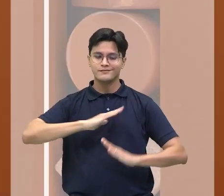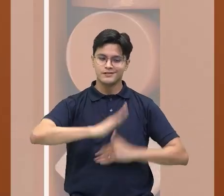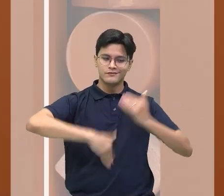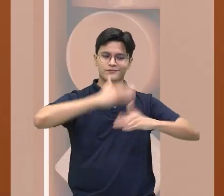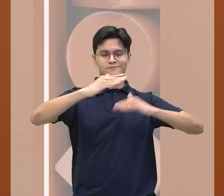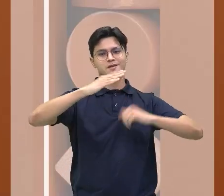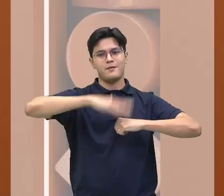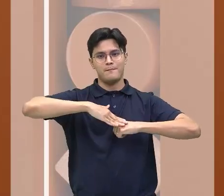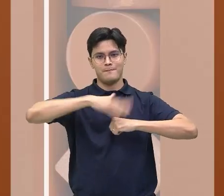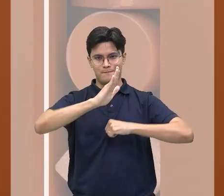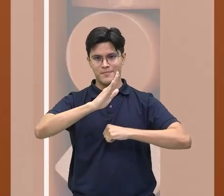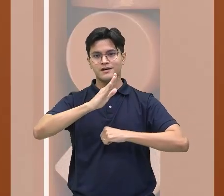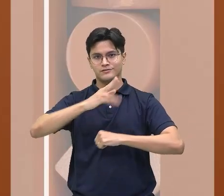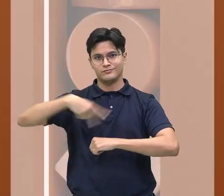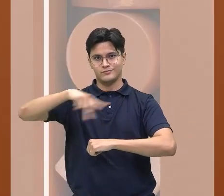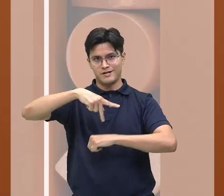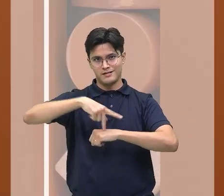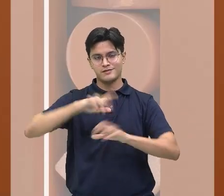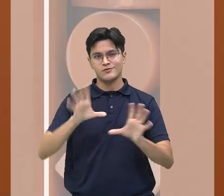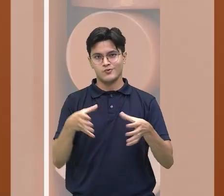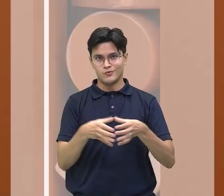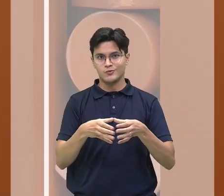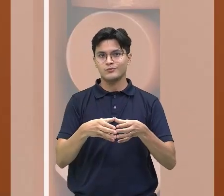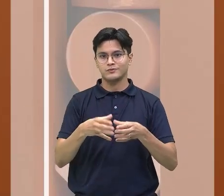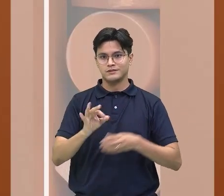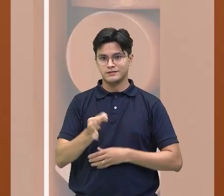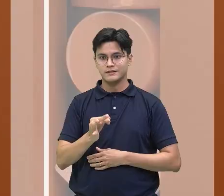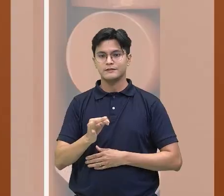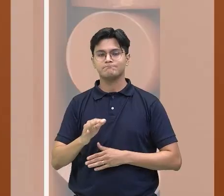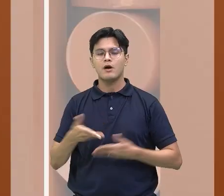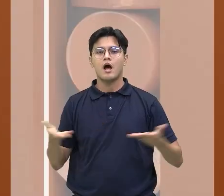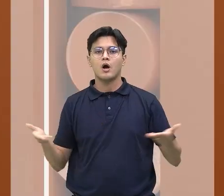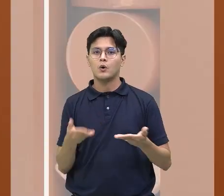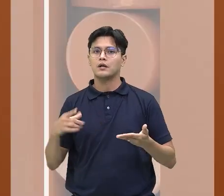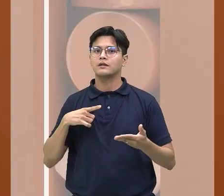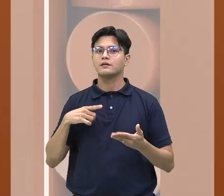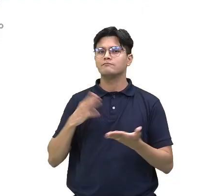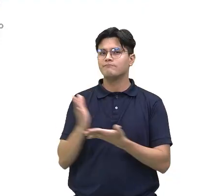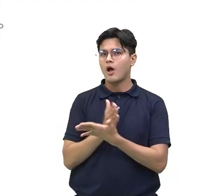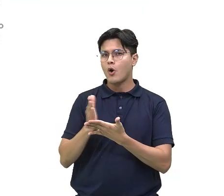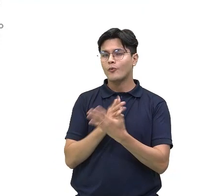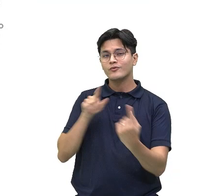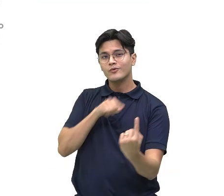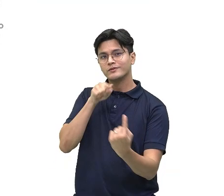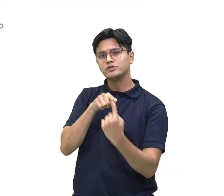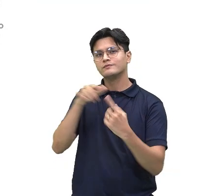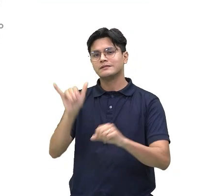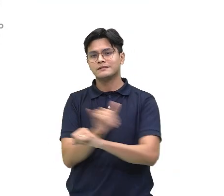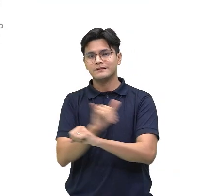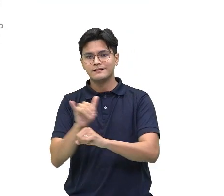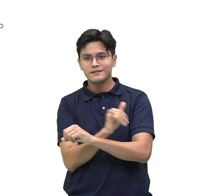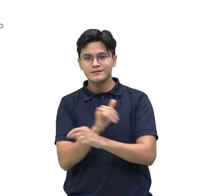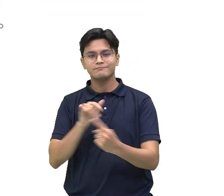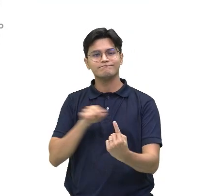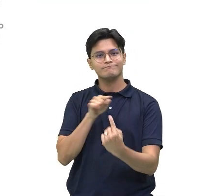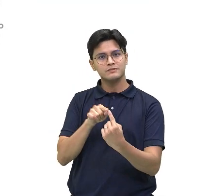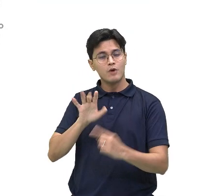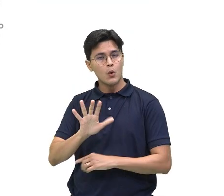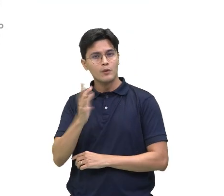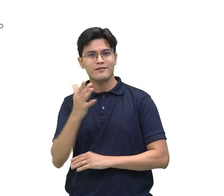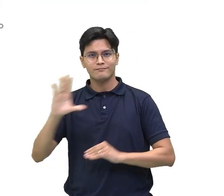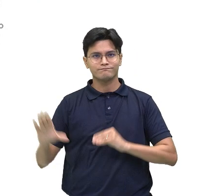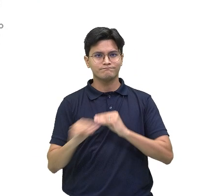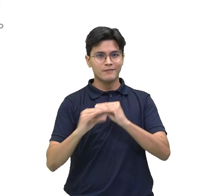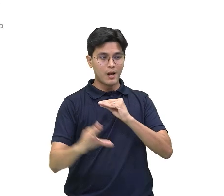maior desses países. Agora também nós teremos aí alguns objetivos estratégicos, né, para ocorrer toda essa junção.